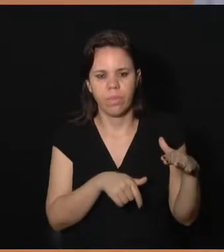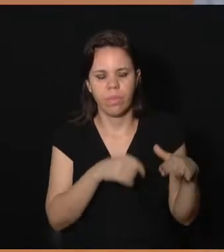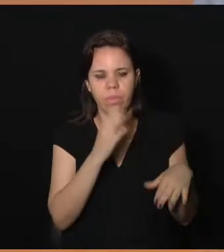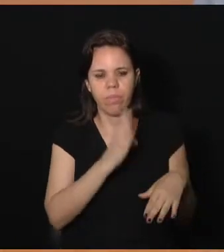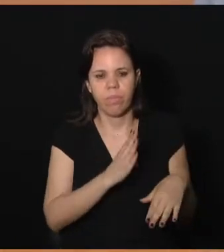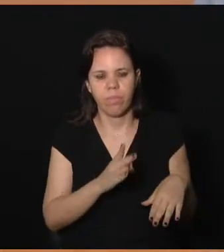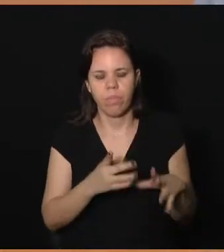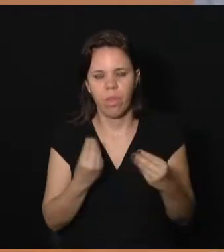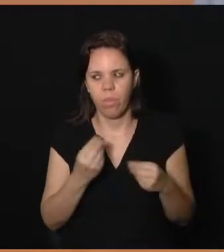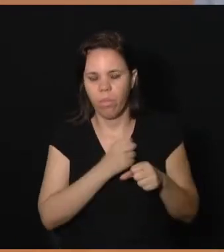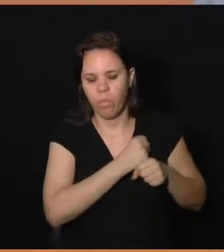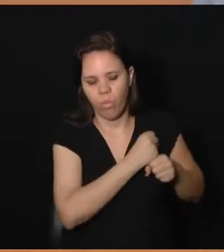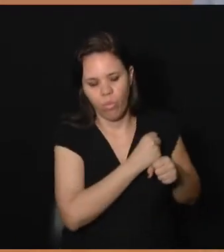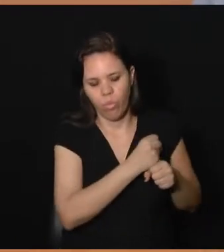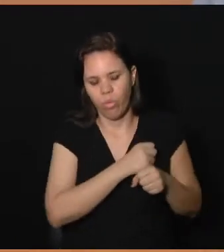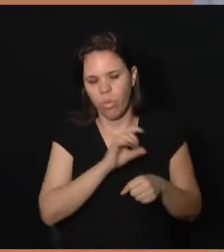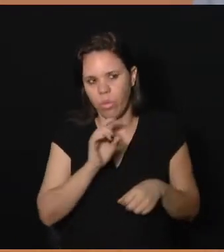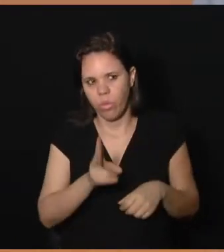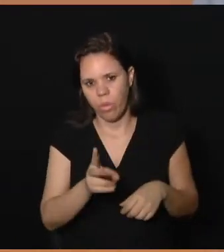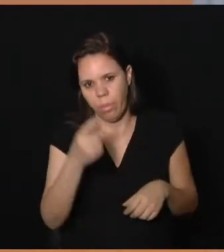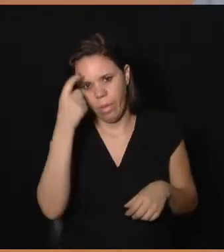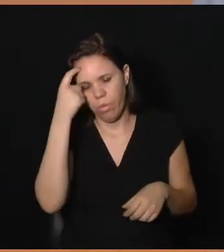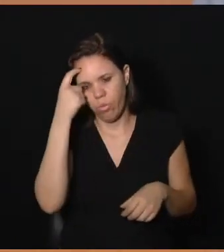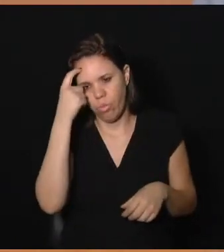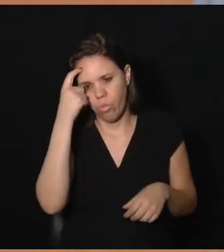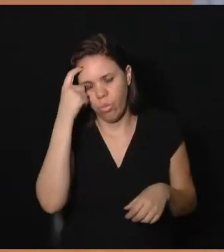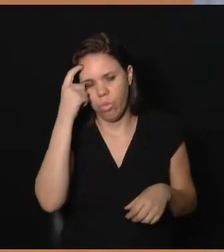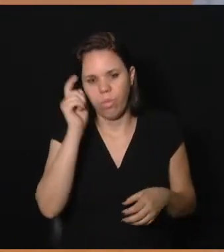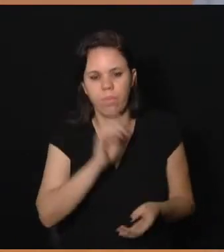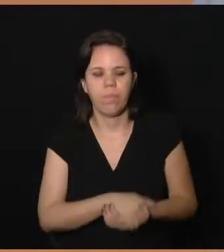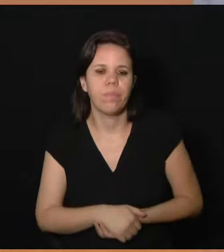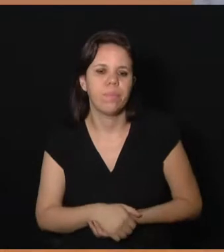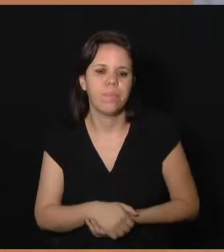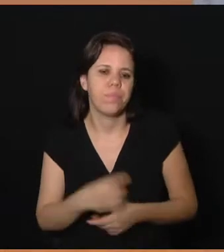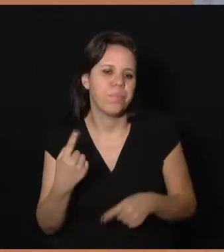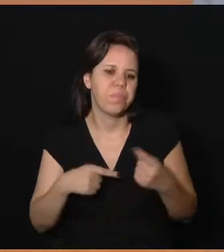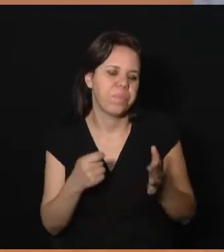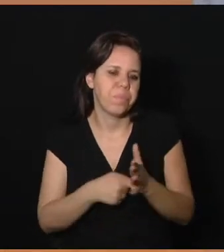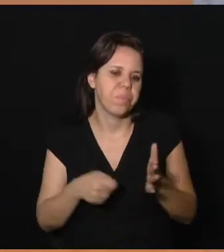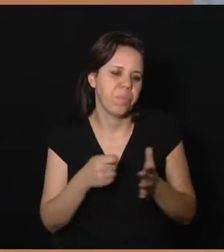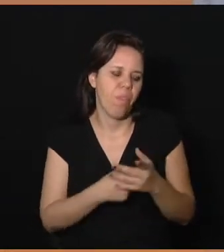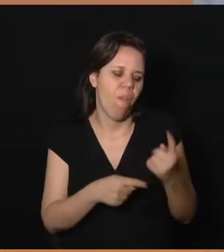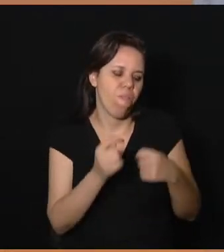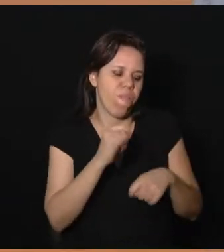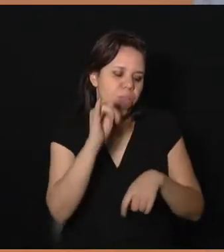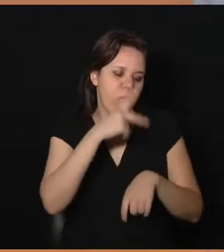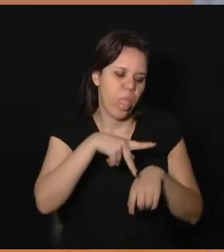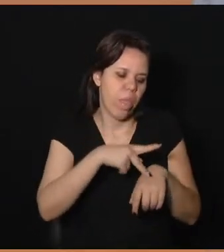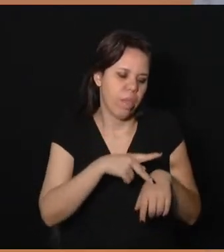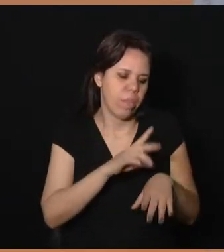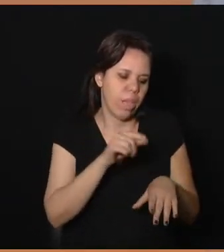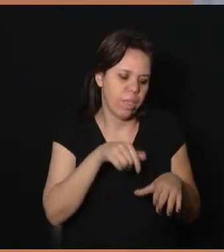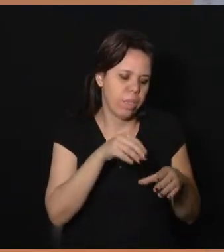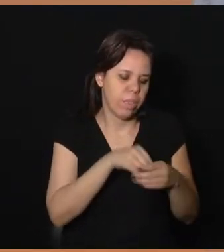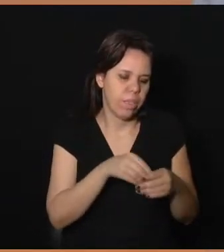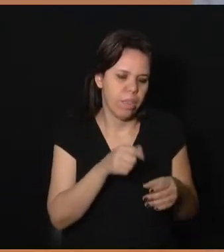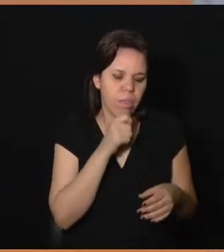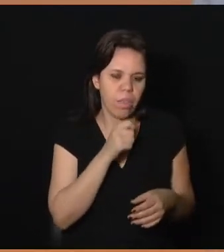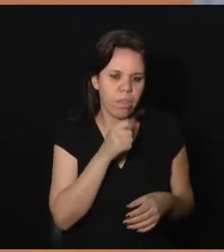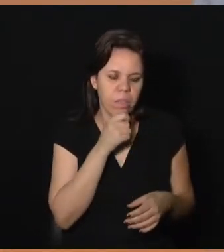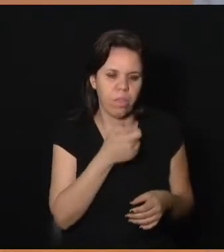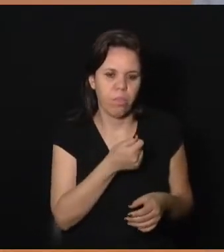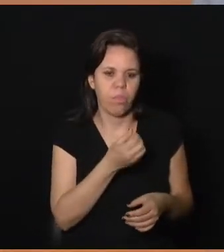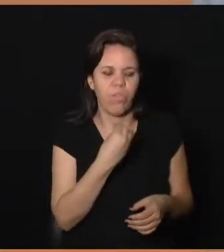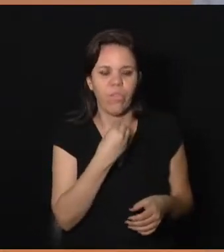por muitos anos, sempre pensou em política de comércio exterior quando o mercado interno estava desaquecido.